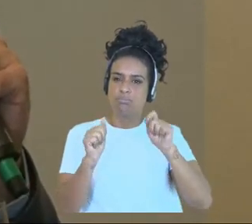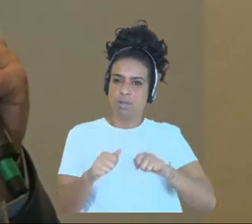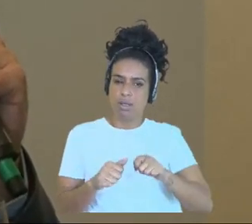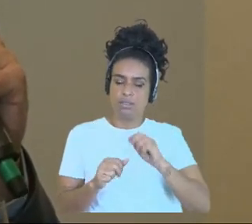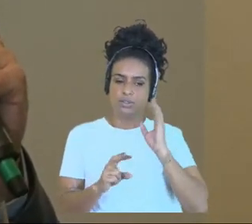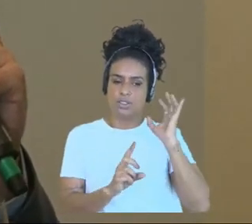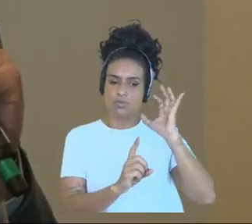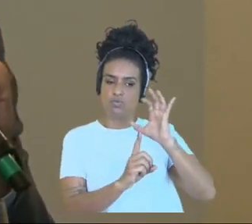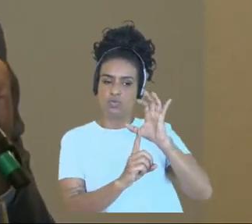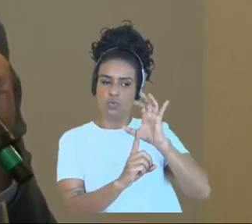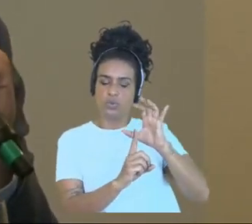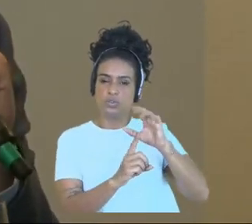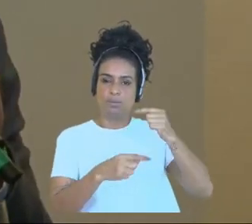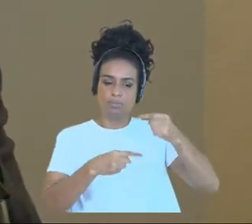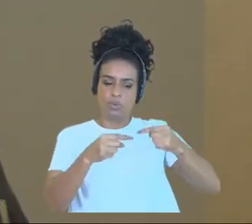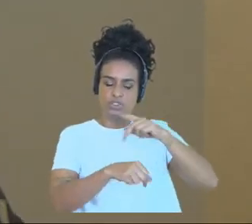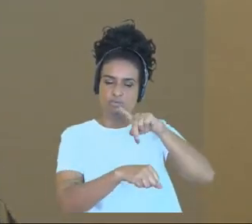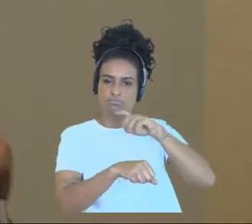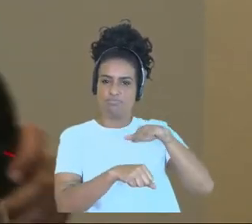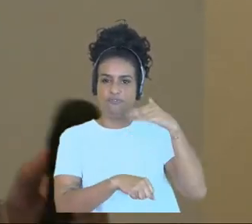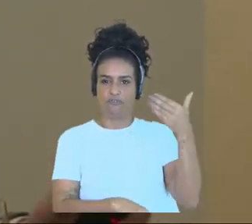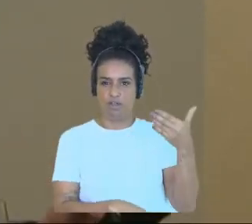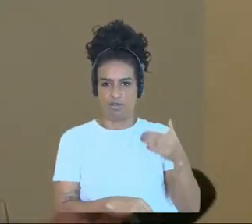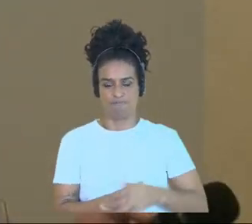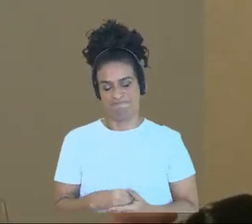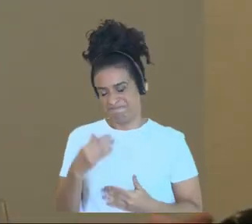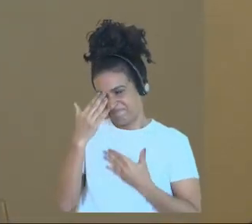de influência, é justamente na política externa. Obrigado.